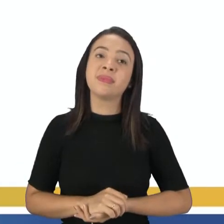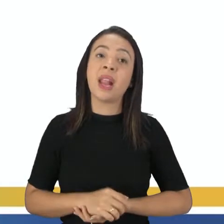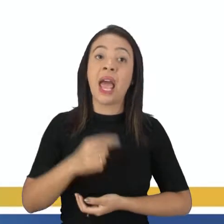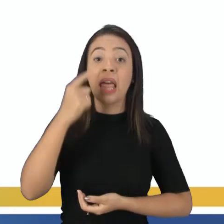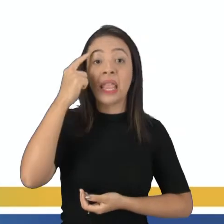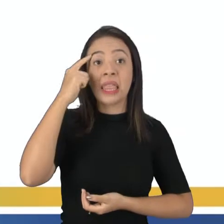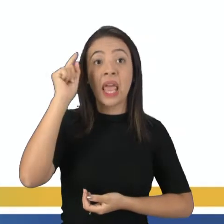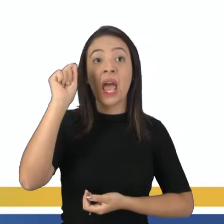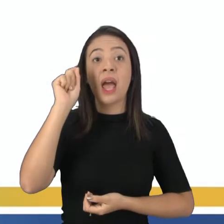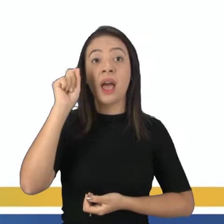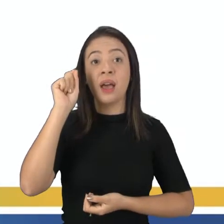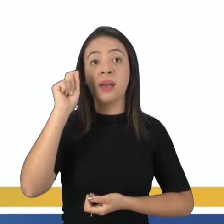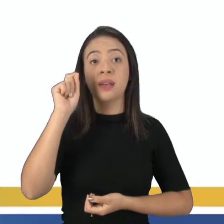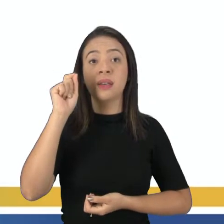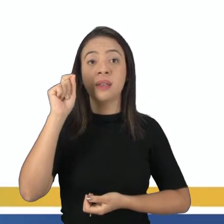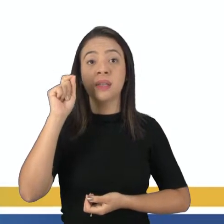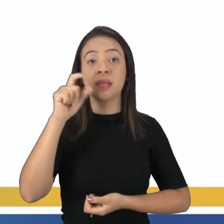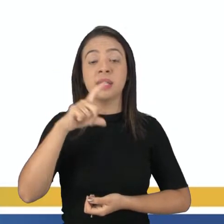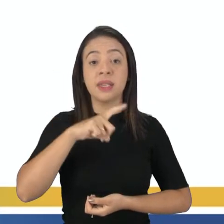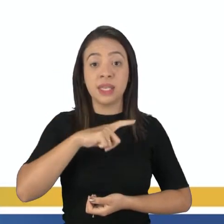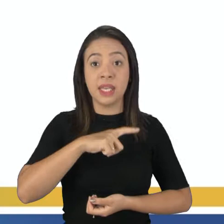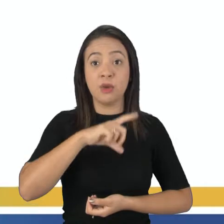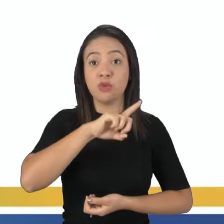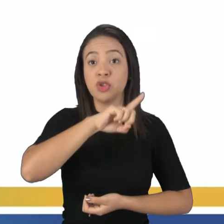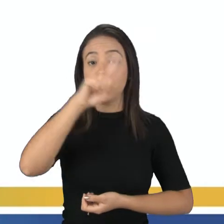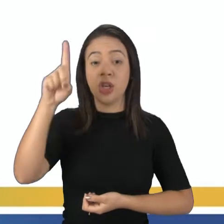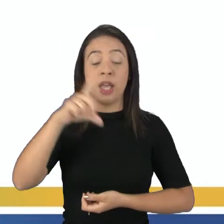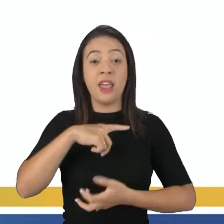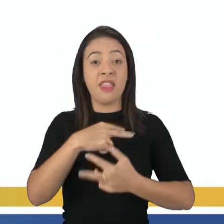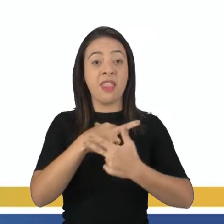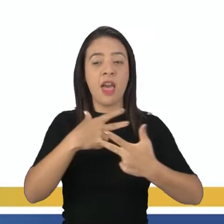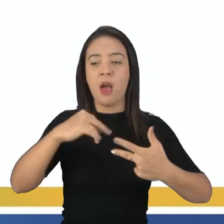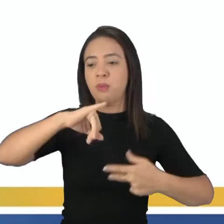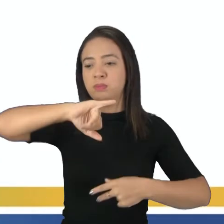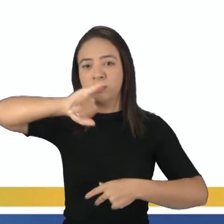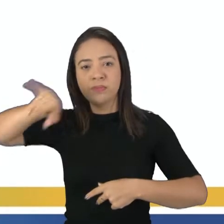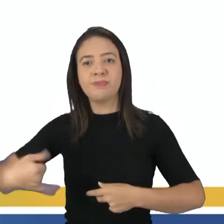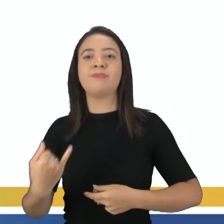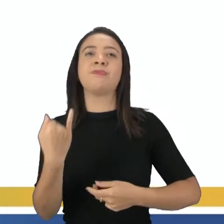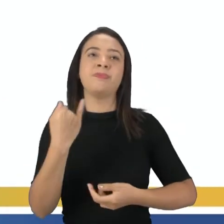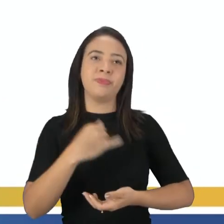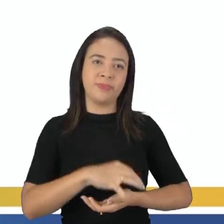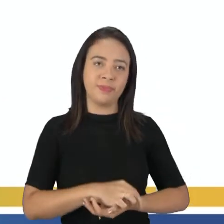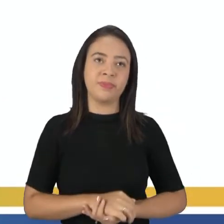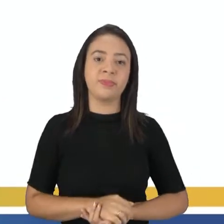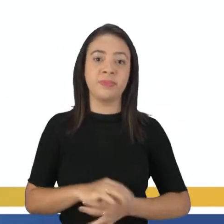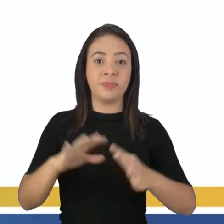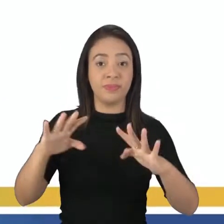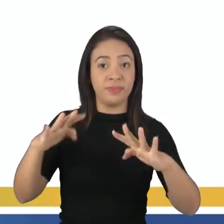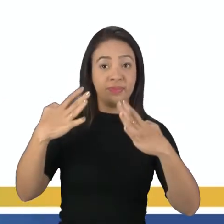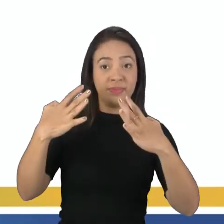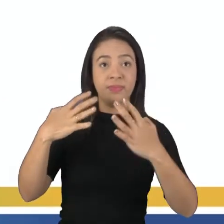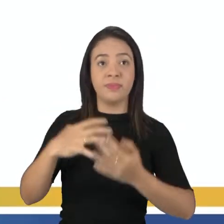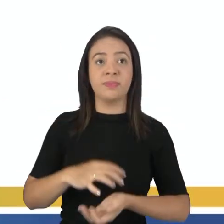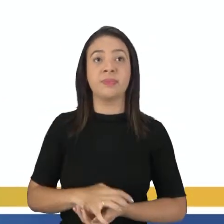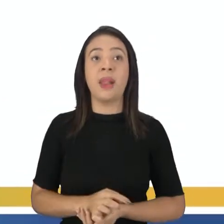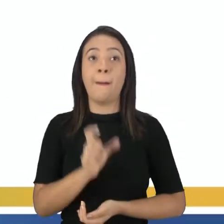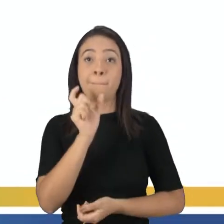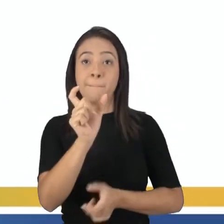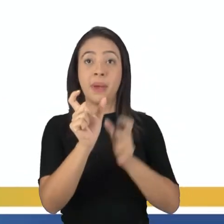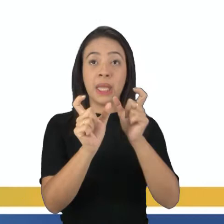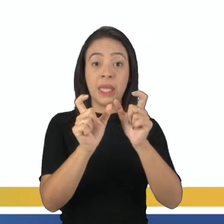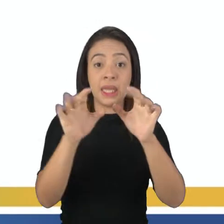A ideia que ele retoma é a de que esse dia tem muitas oportunidades, tá? Atenção! A